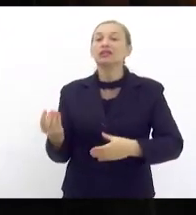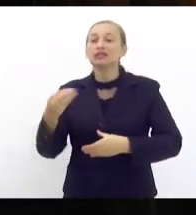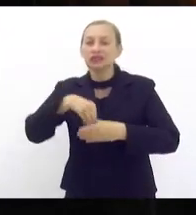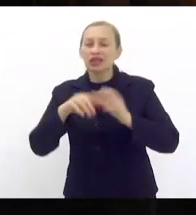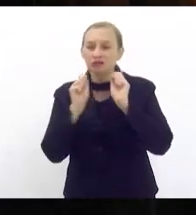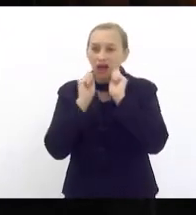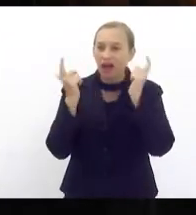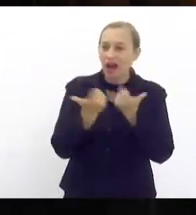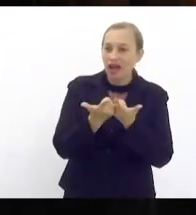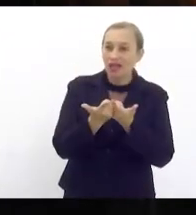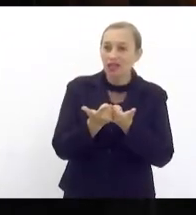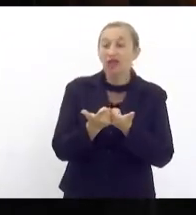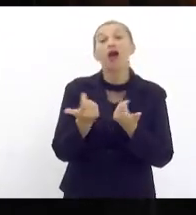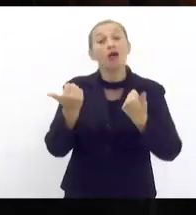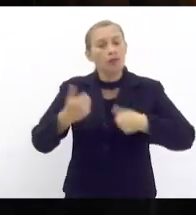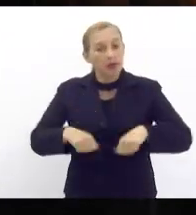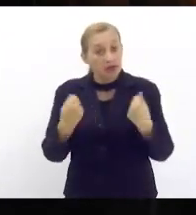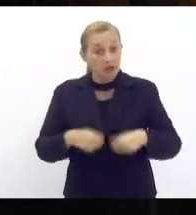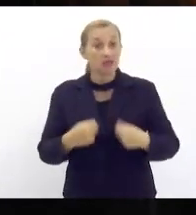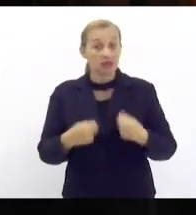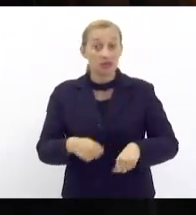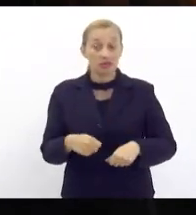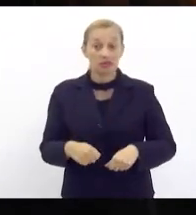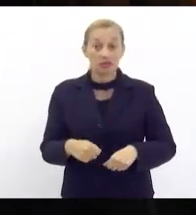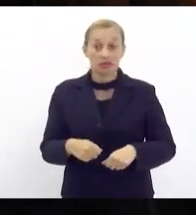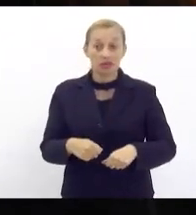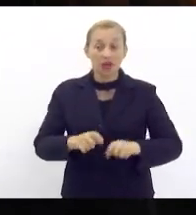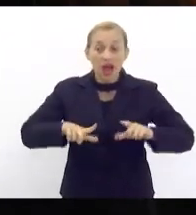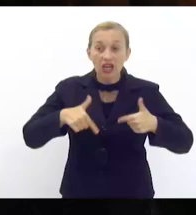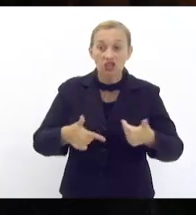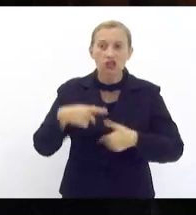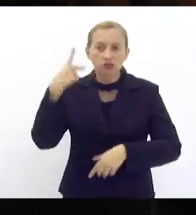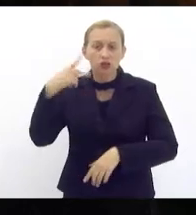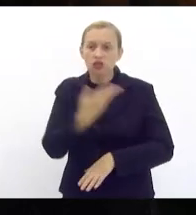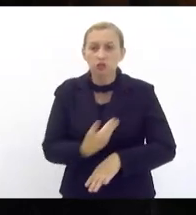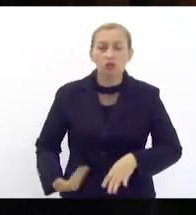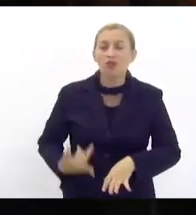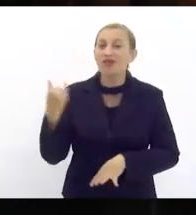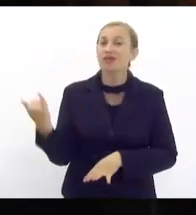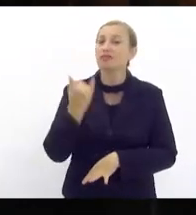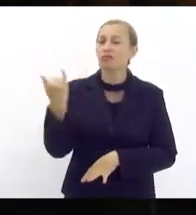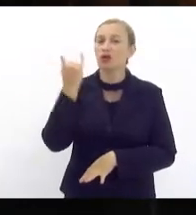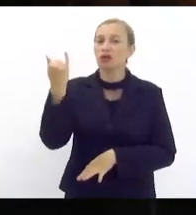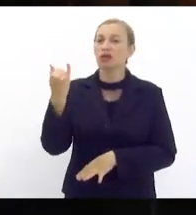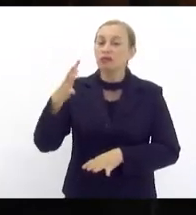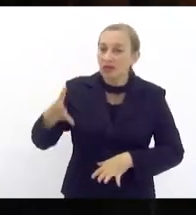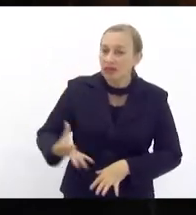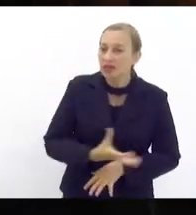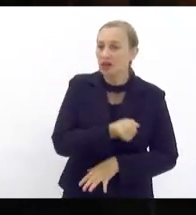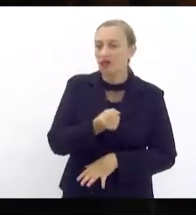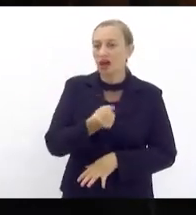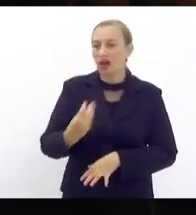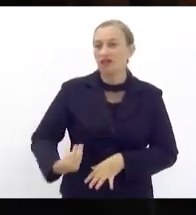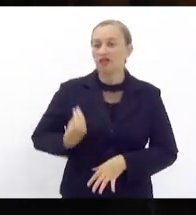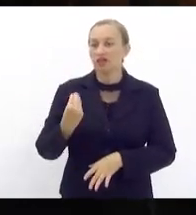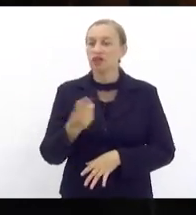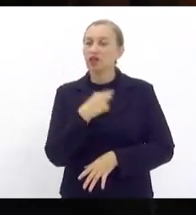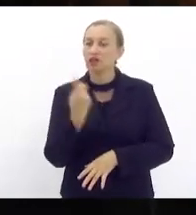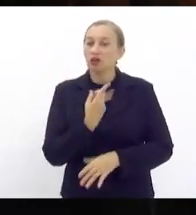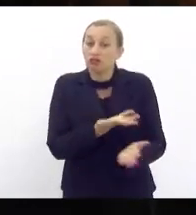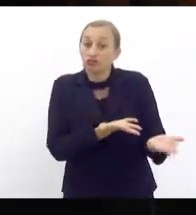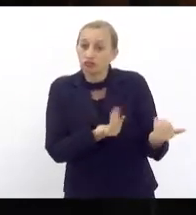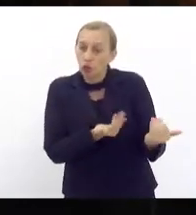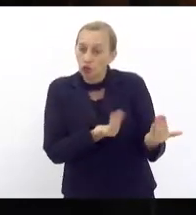Legislativa precisa reverberar em políticas públicas e importantes para salva a vida dos nossos